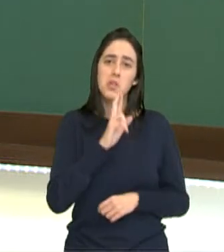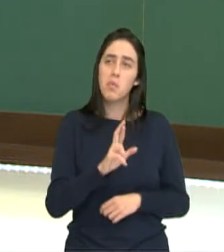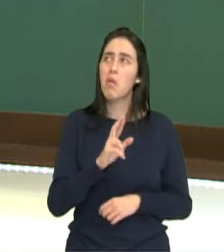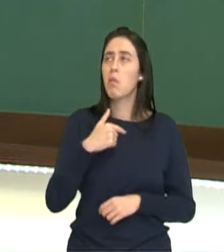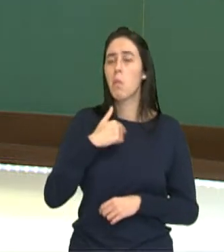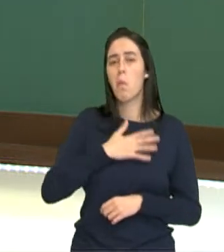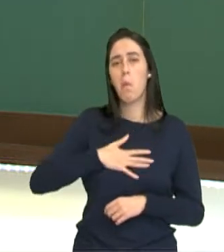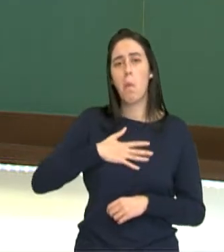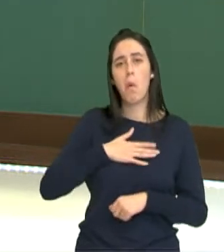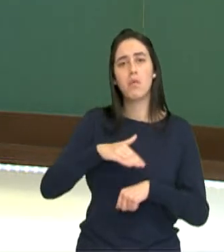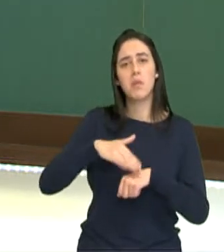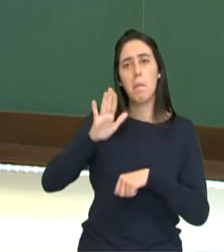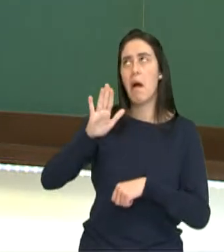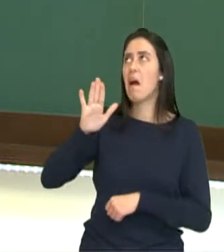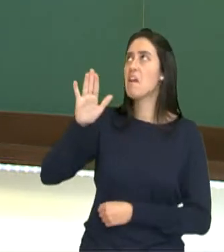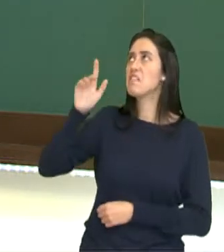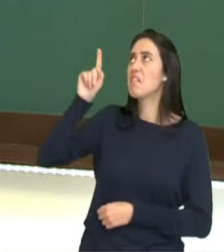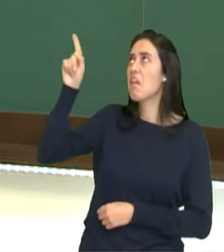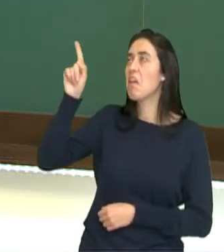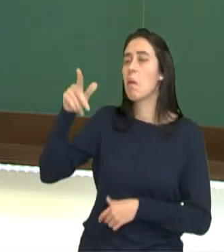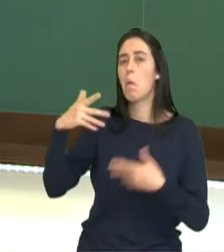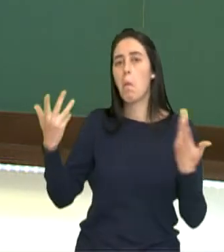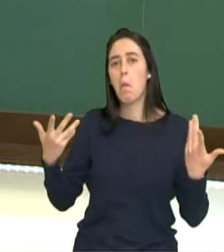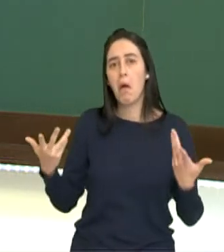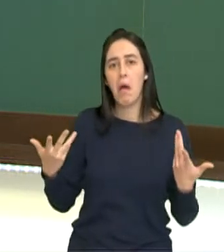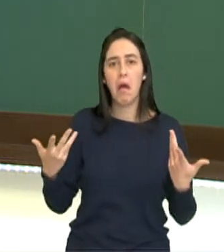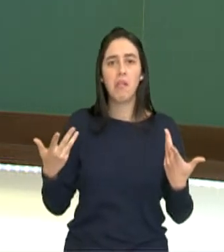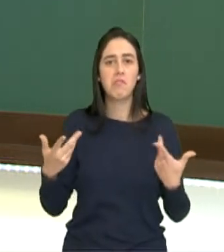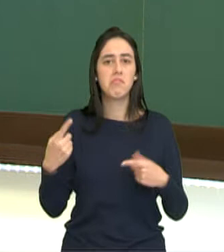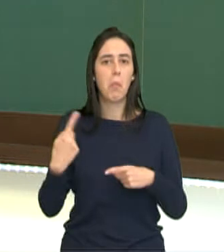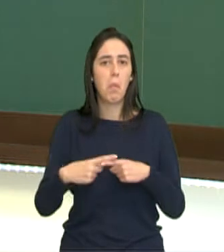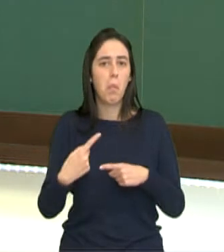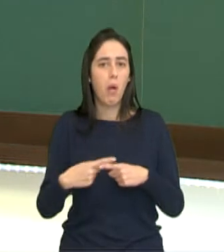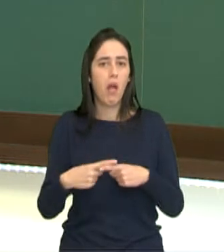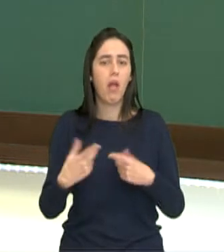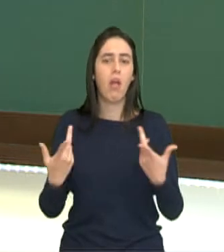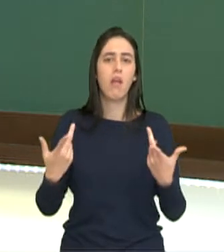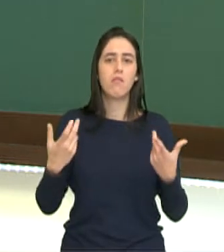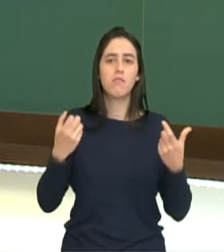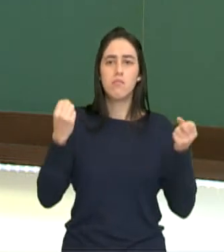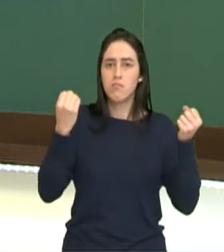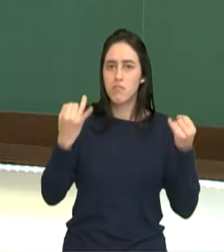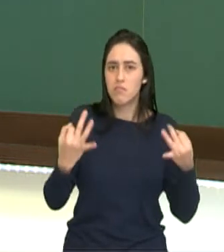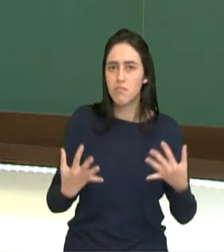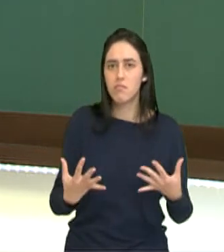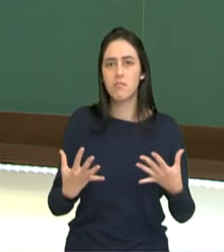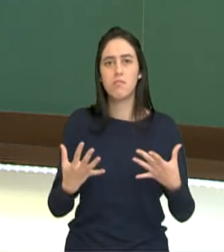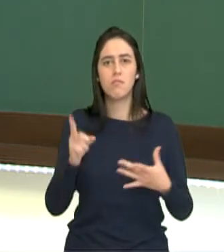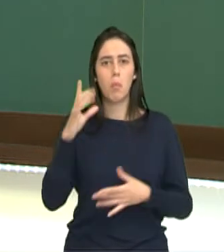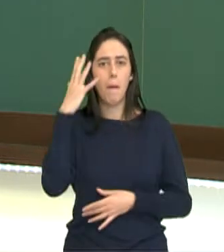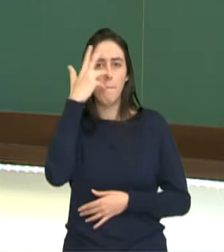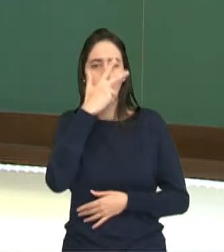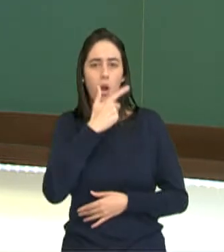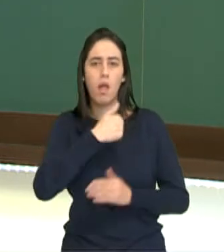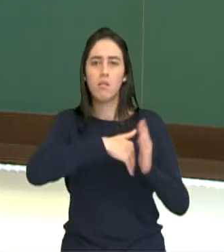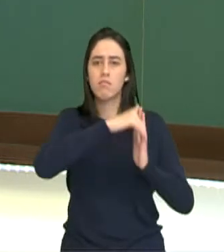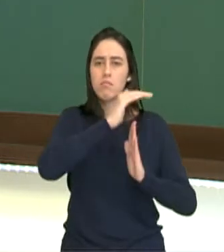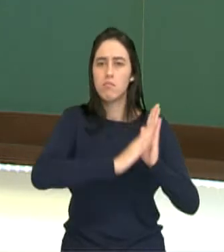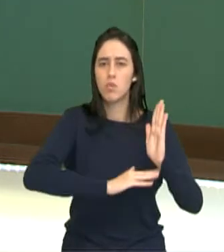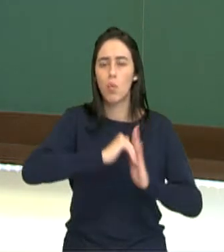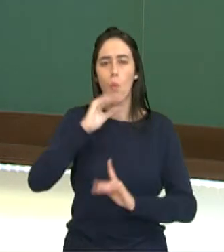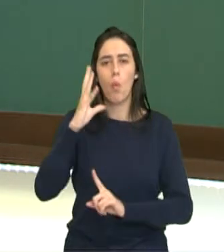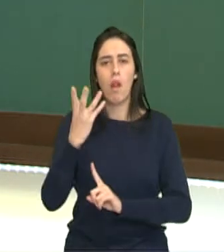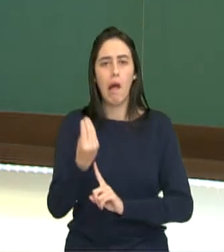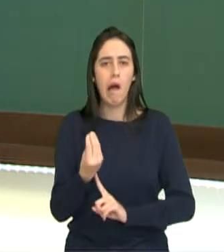like Lua Diurna the most because it represents a beautiful picture, né? Eu gostei mais da